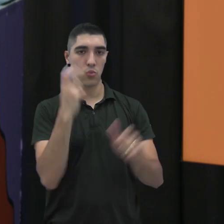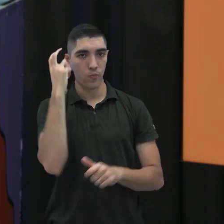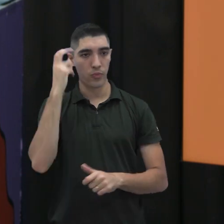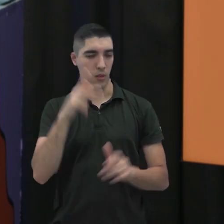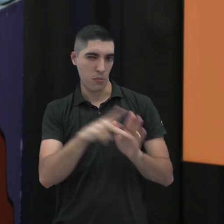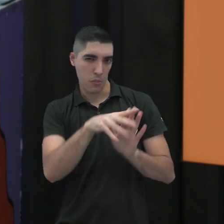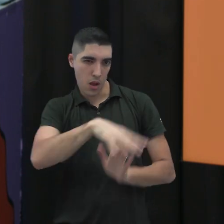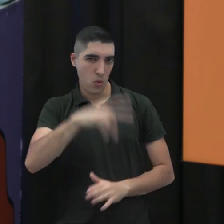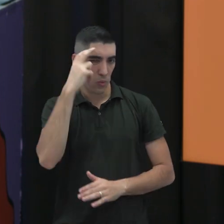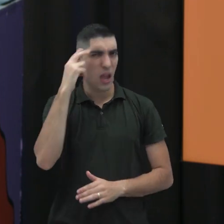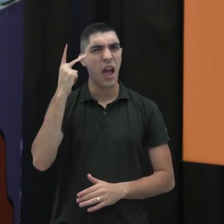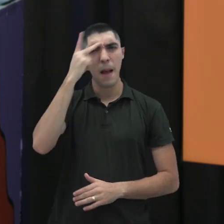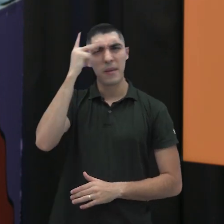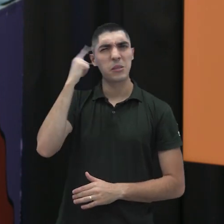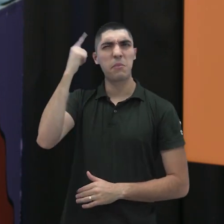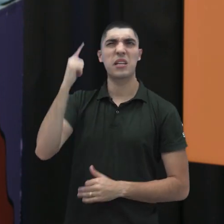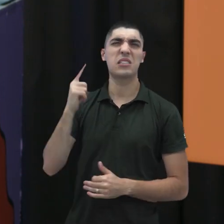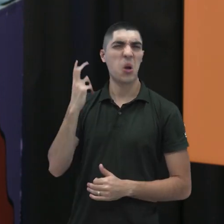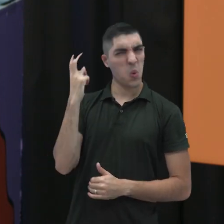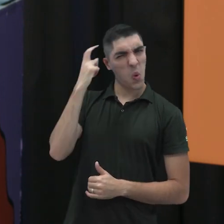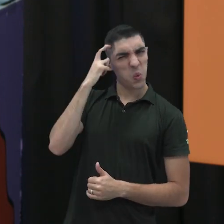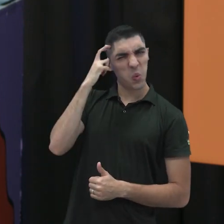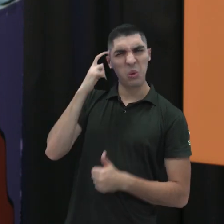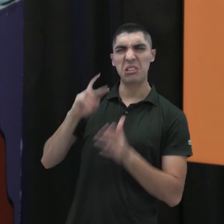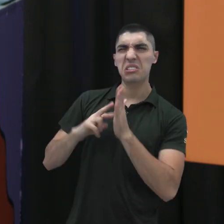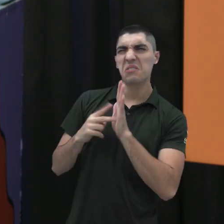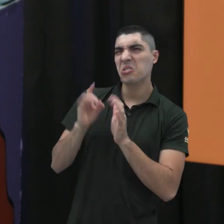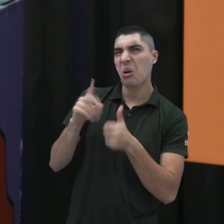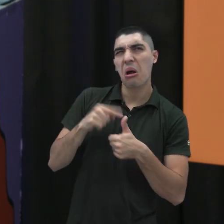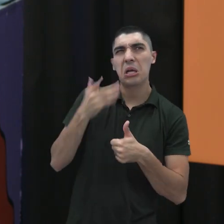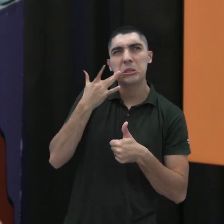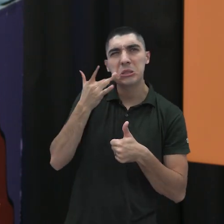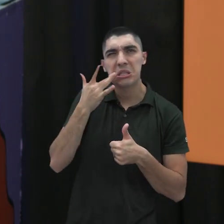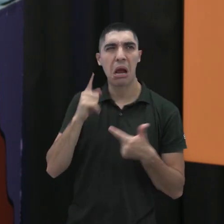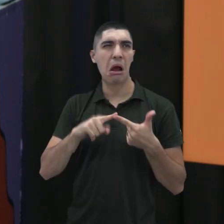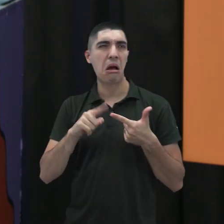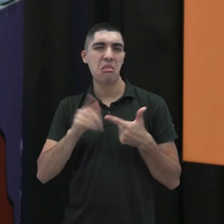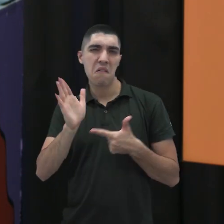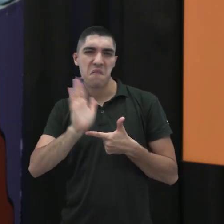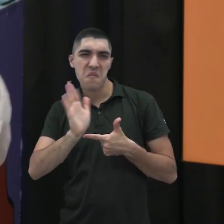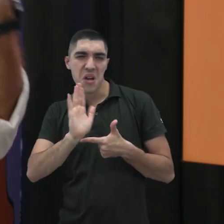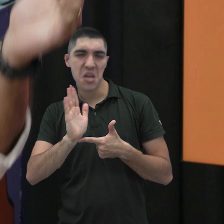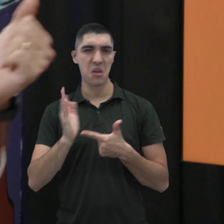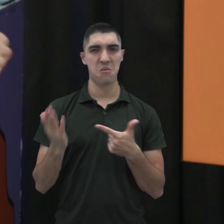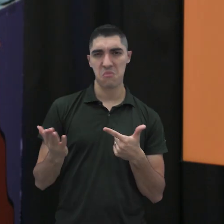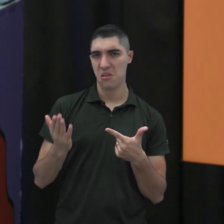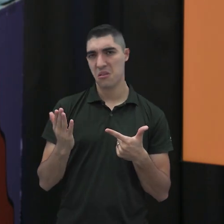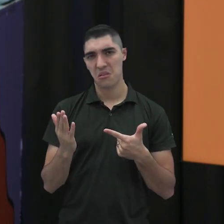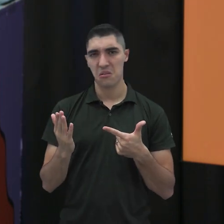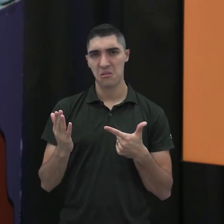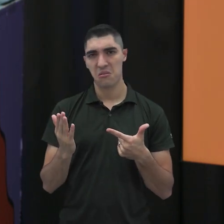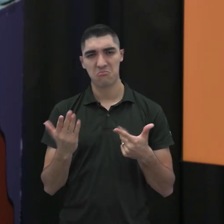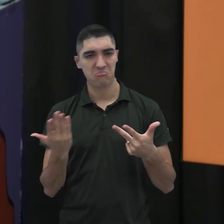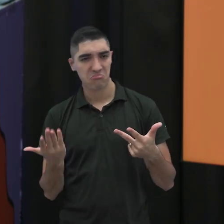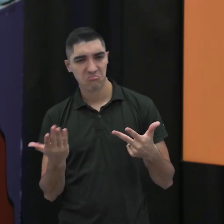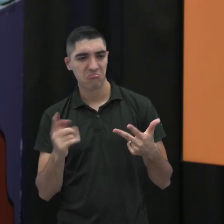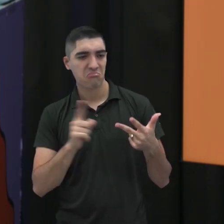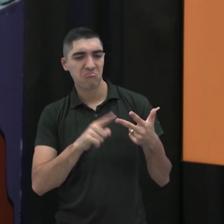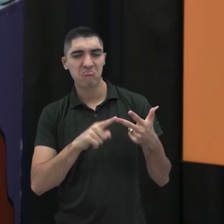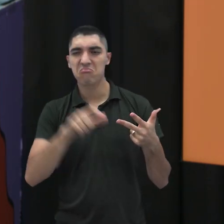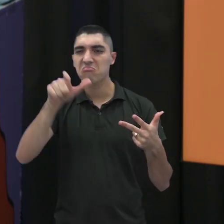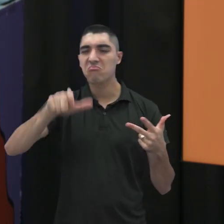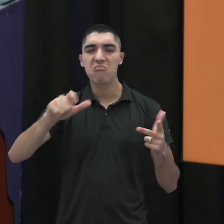fala de cultura, vem na cabeça do pessoal só teatro, ou um filme, né? Alguma